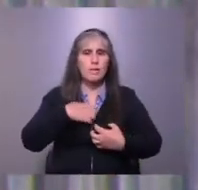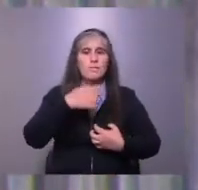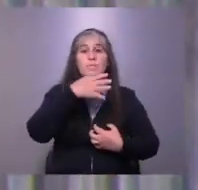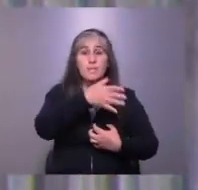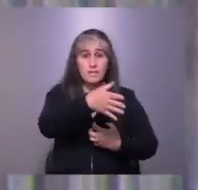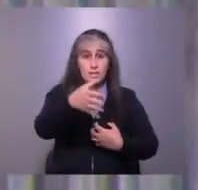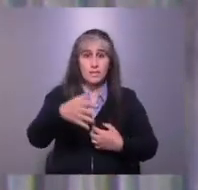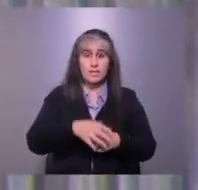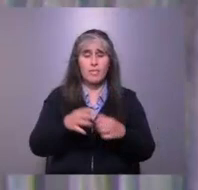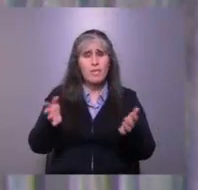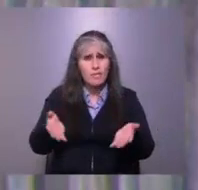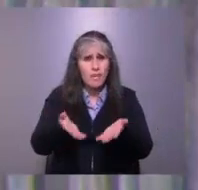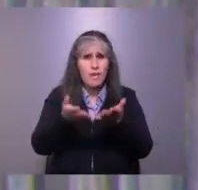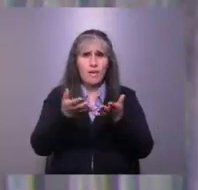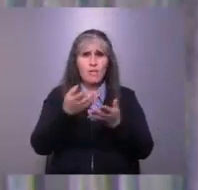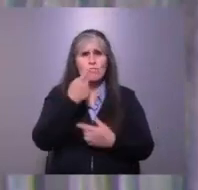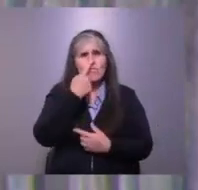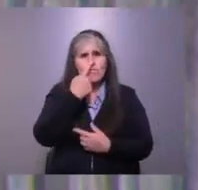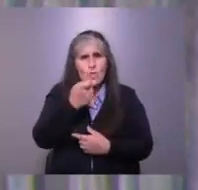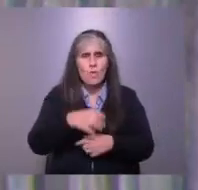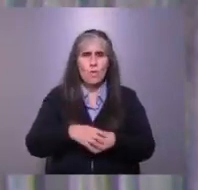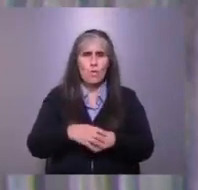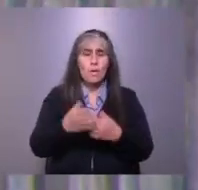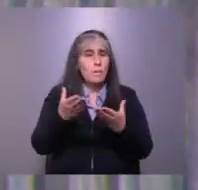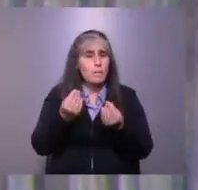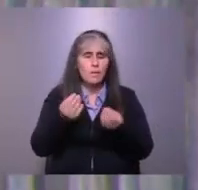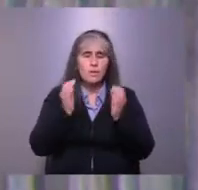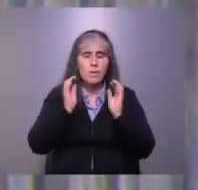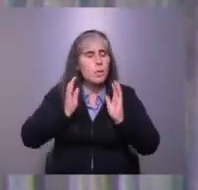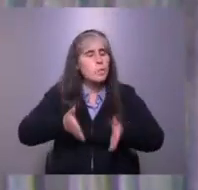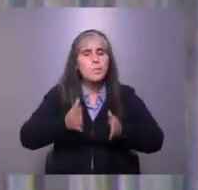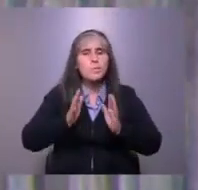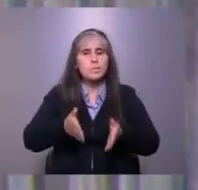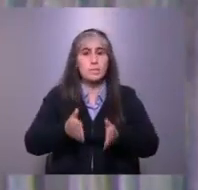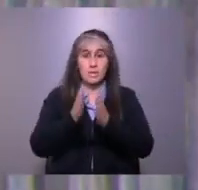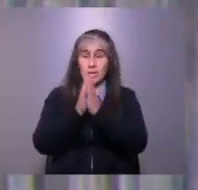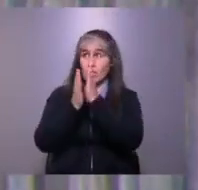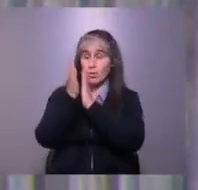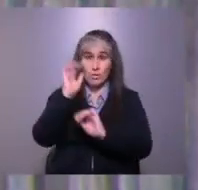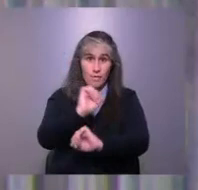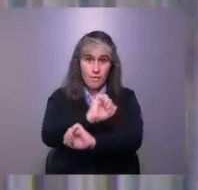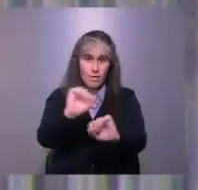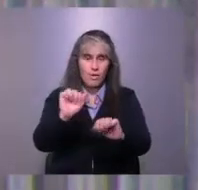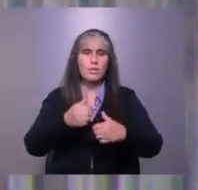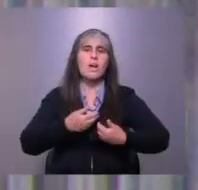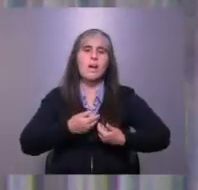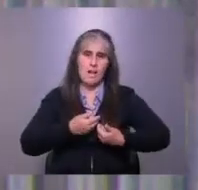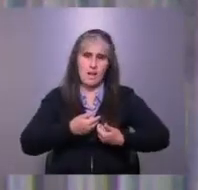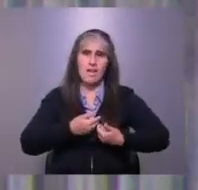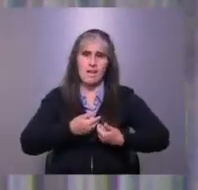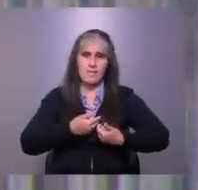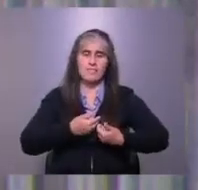tende coragem, não temais. Aí está o vosso Deus. Vem para